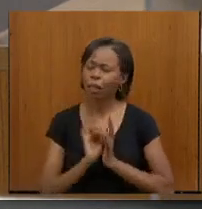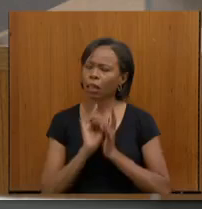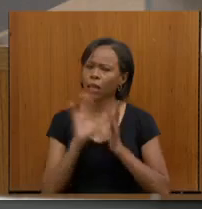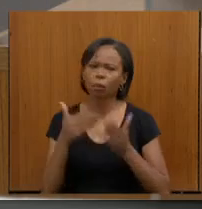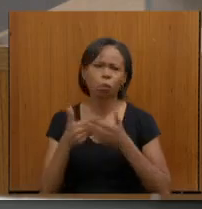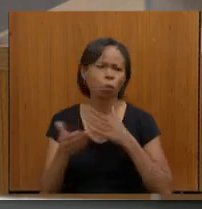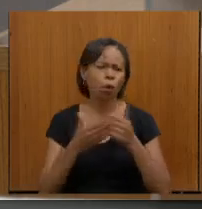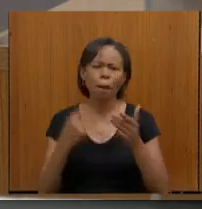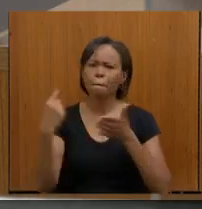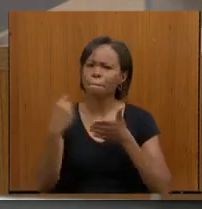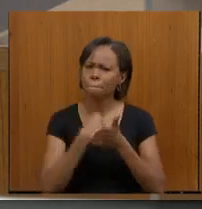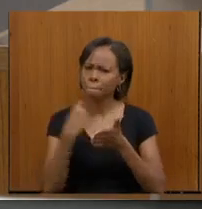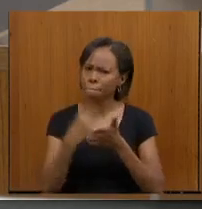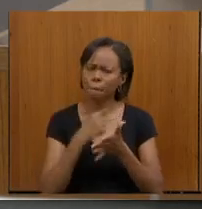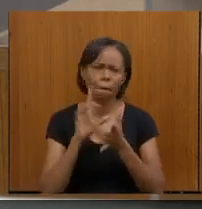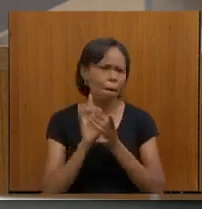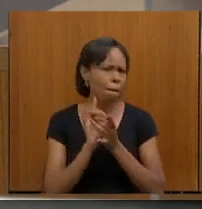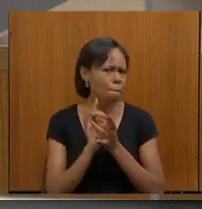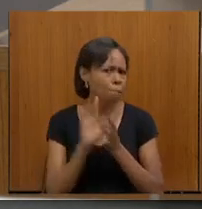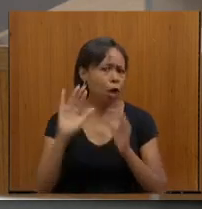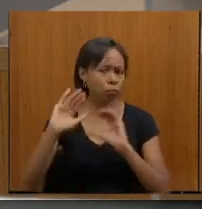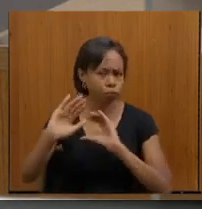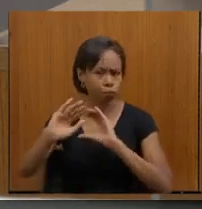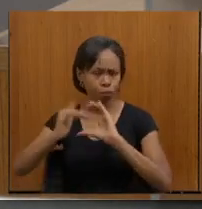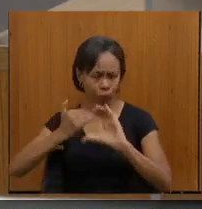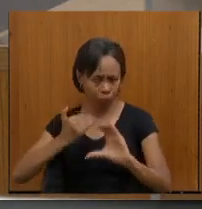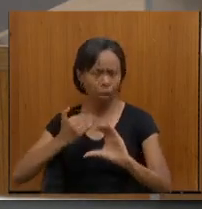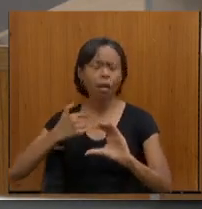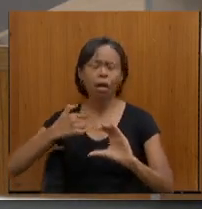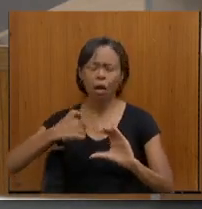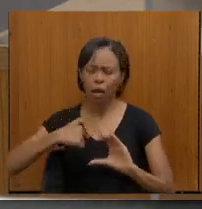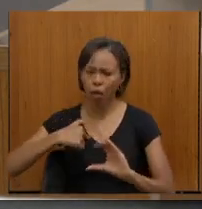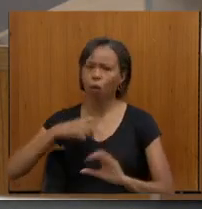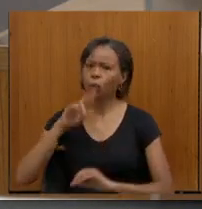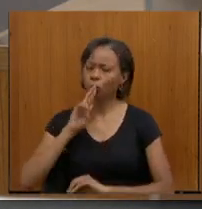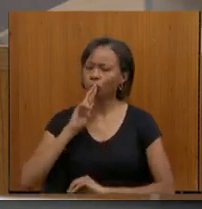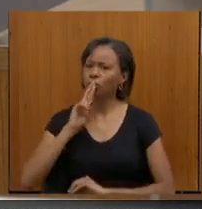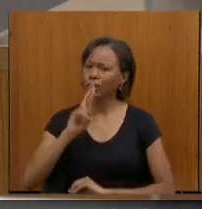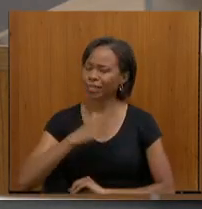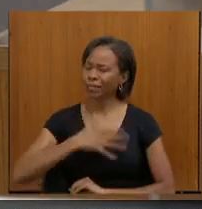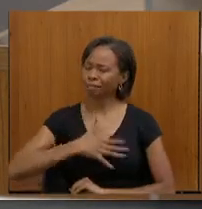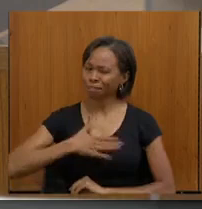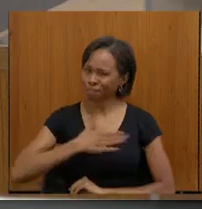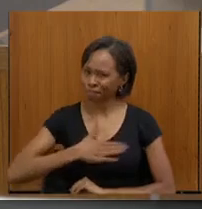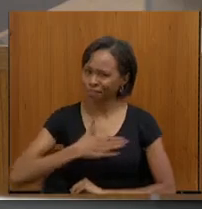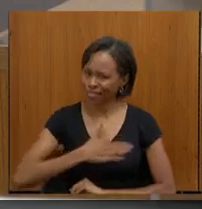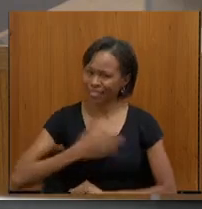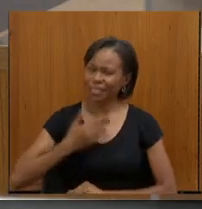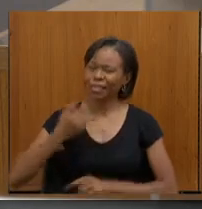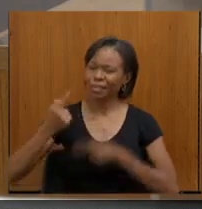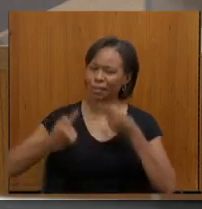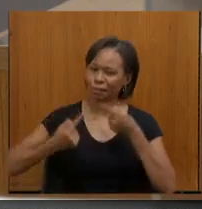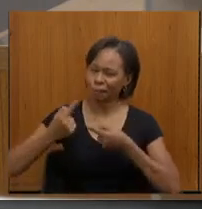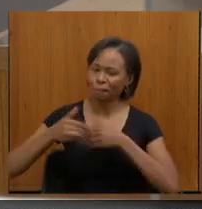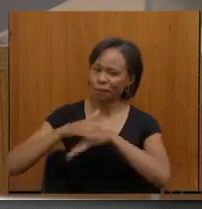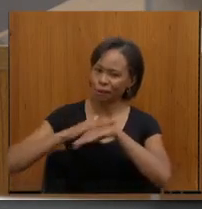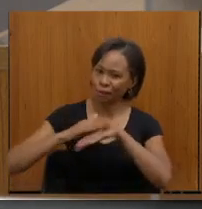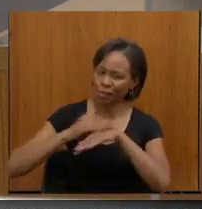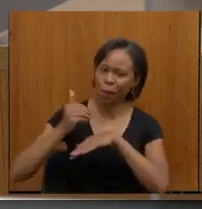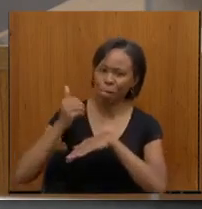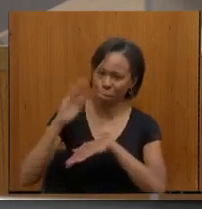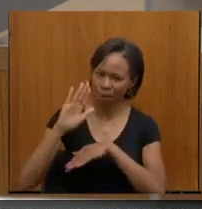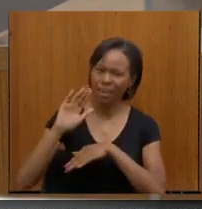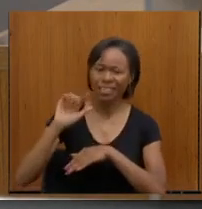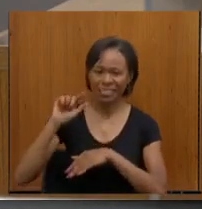para qualquer pergunta pode encaminhar para o meu e-mail eu terei Muito prazer em responder e participar desse debate de forma mais de 100 e